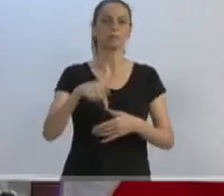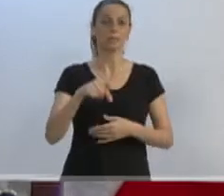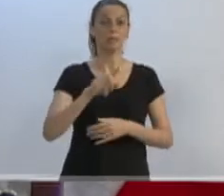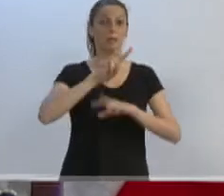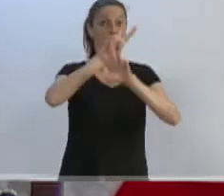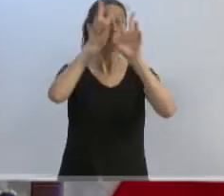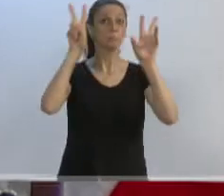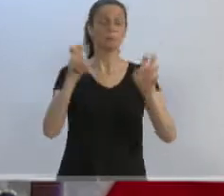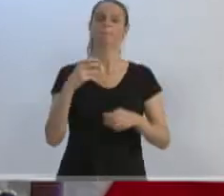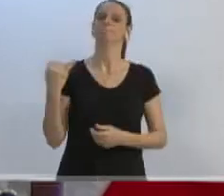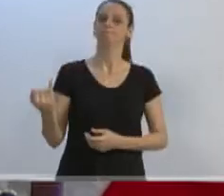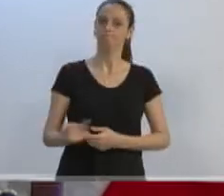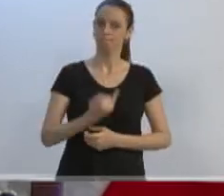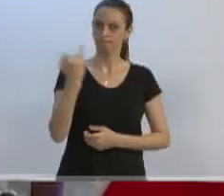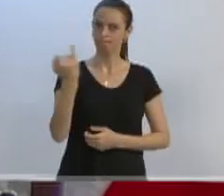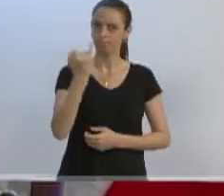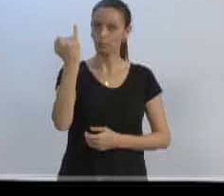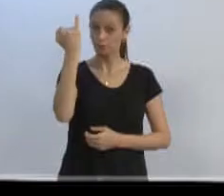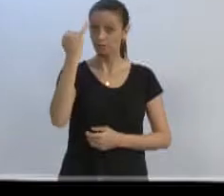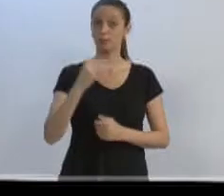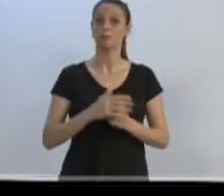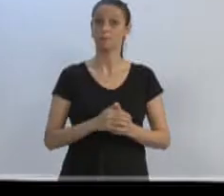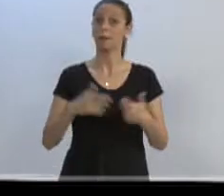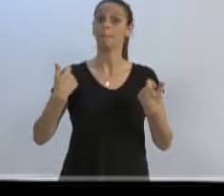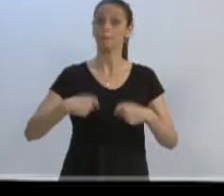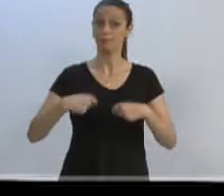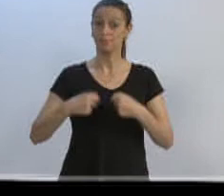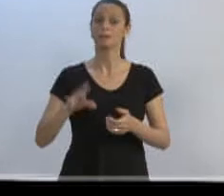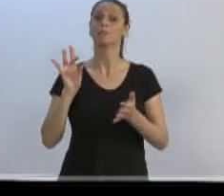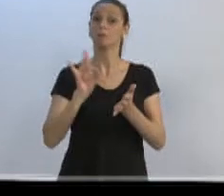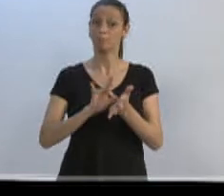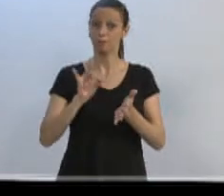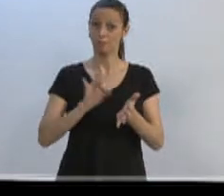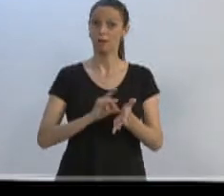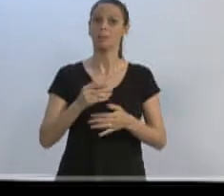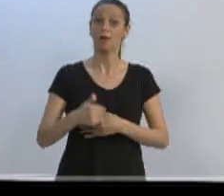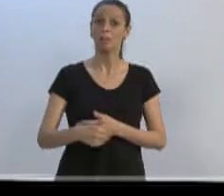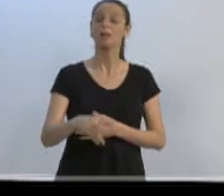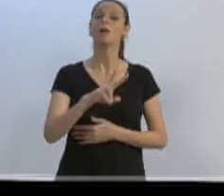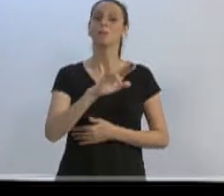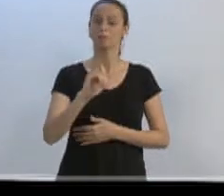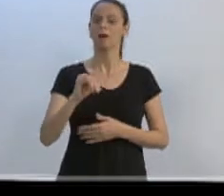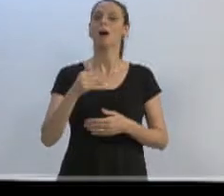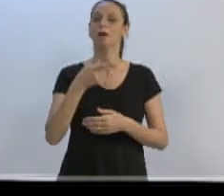Tema de extrema importância, que nós devemos tratar e trataremos aqui em breve aqui nessa Casa